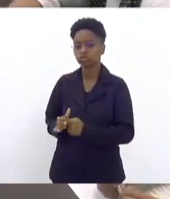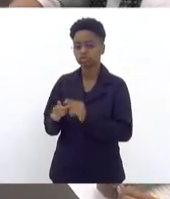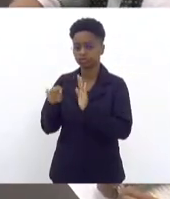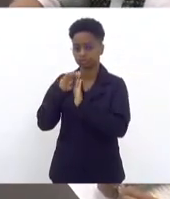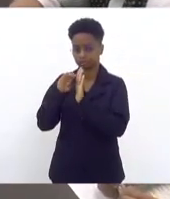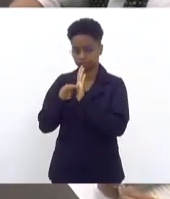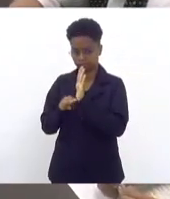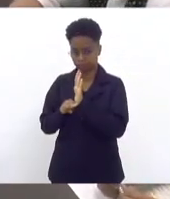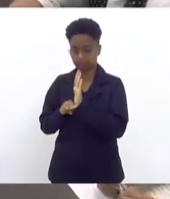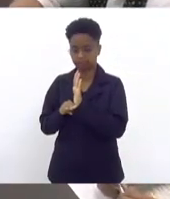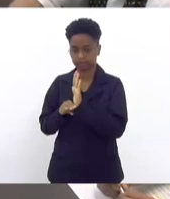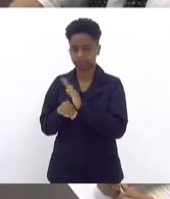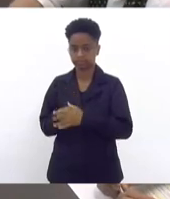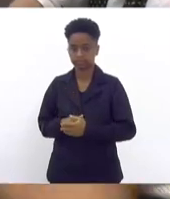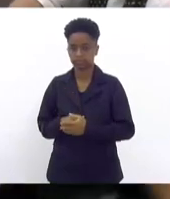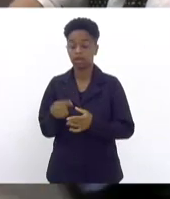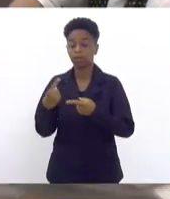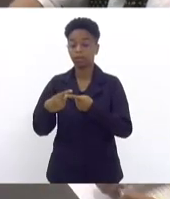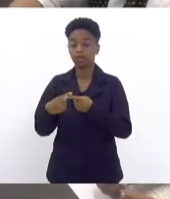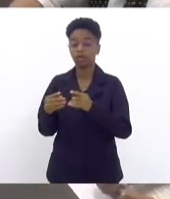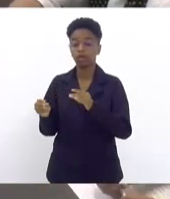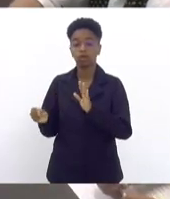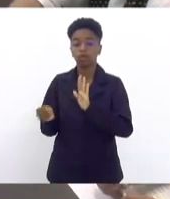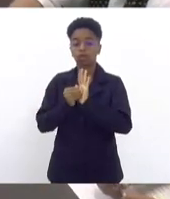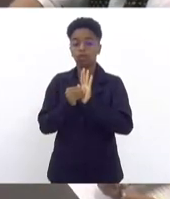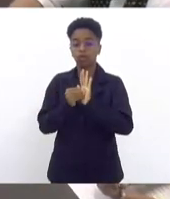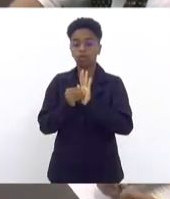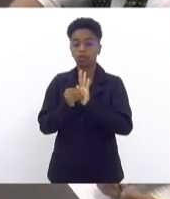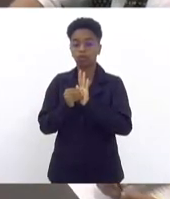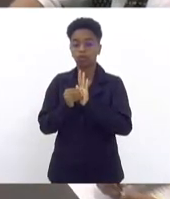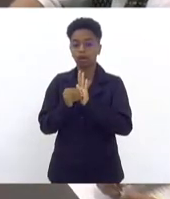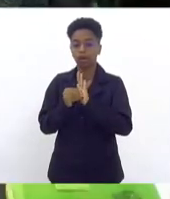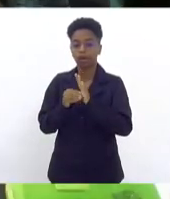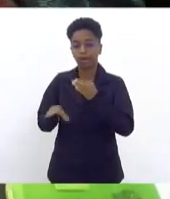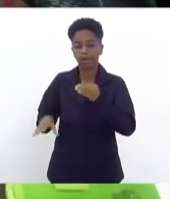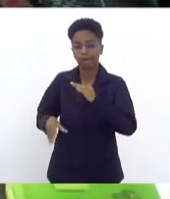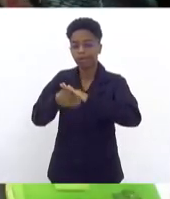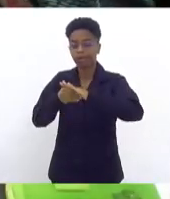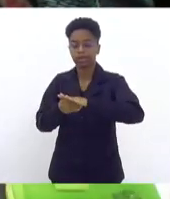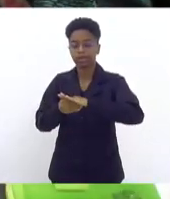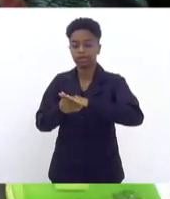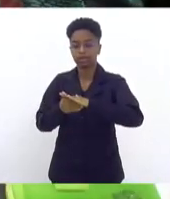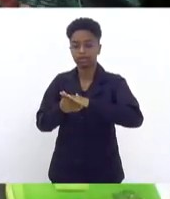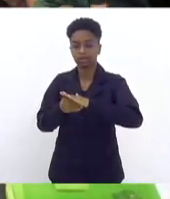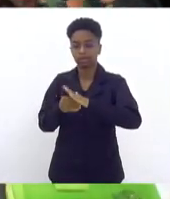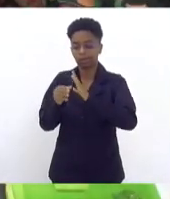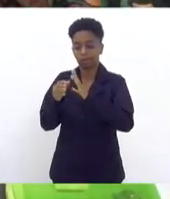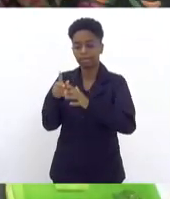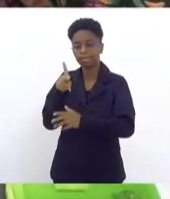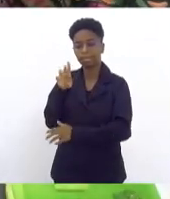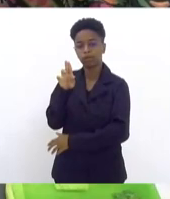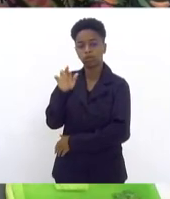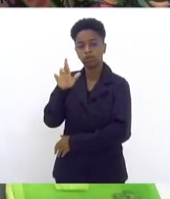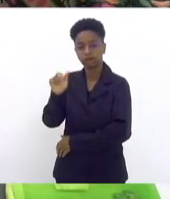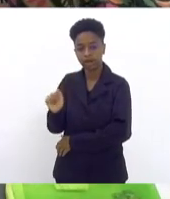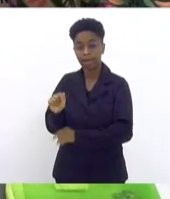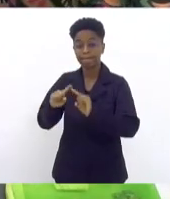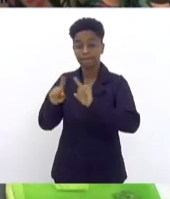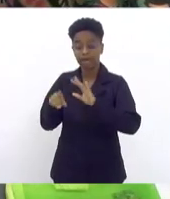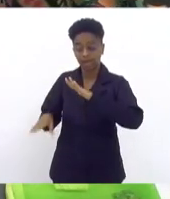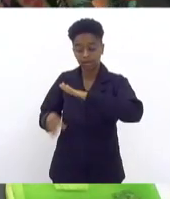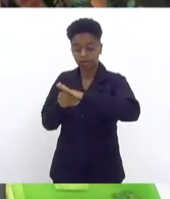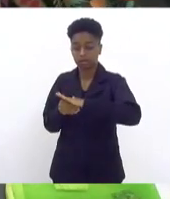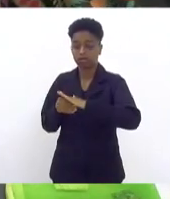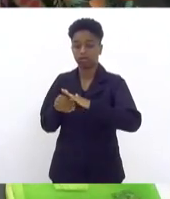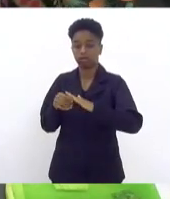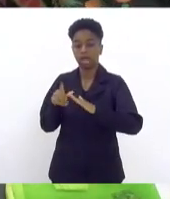pauta, porque está escrito subemenda aditiva pura. Eu sou leu subemenda aditiva na emenda 2,